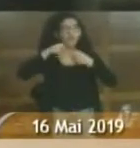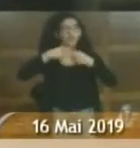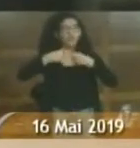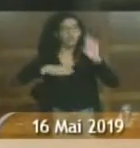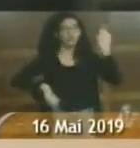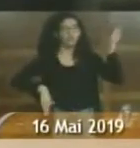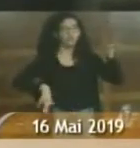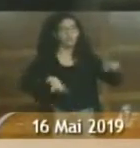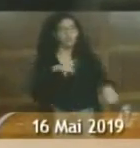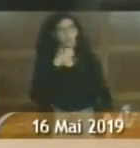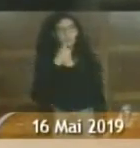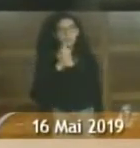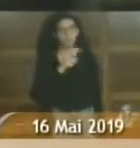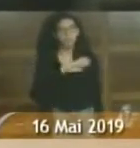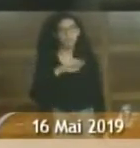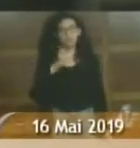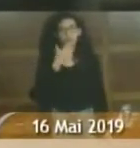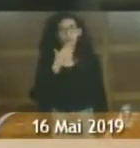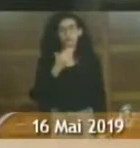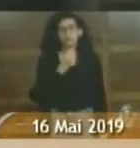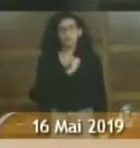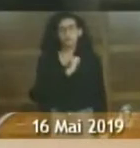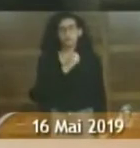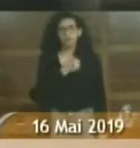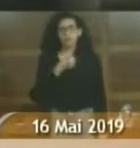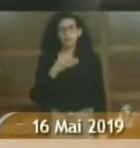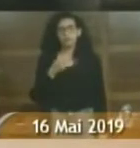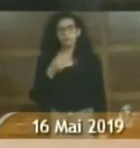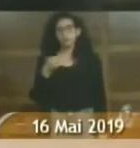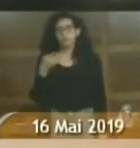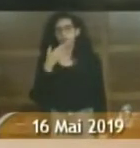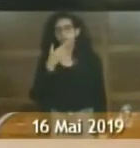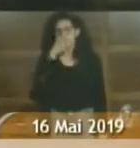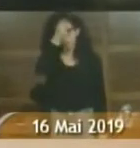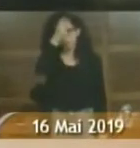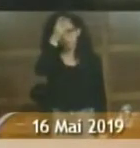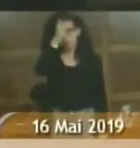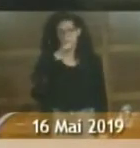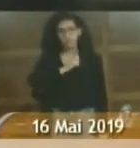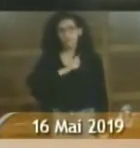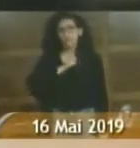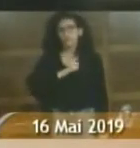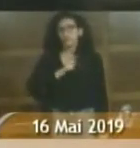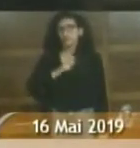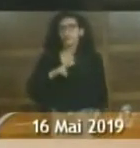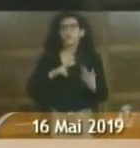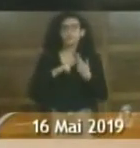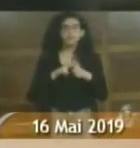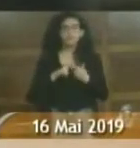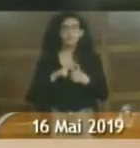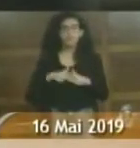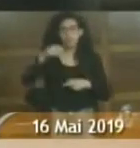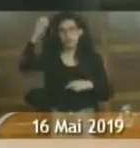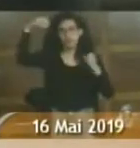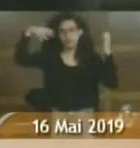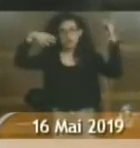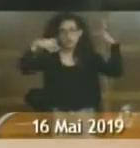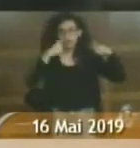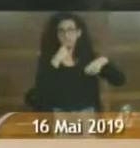Vermelha. Indicação número 1464, indicando ao prefeito municipal a revitalização da iluminação pública na Avenida A, bairro Praia Vermelha.